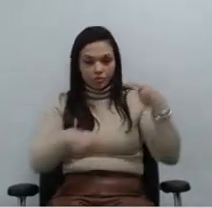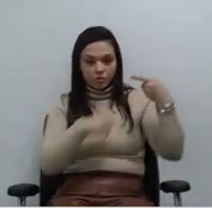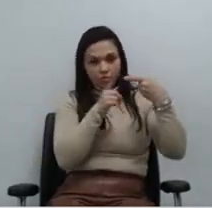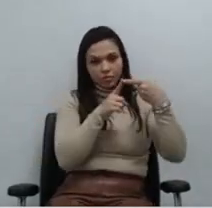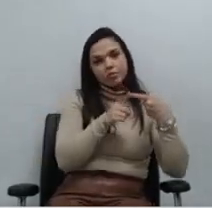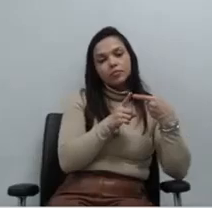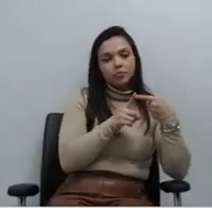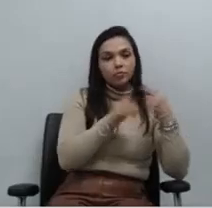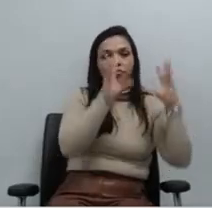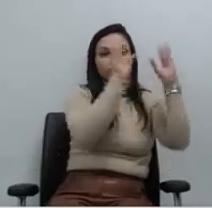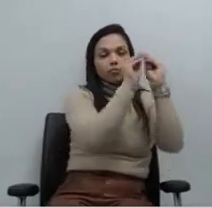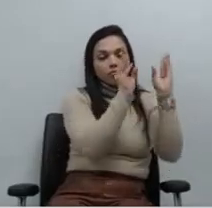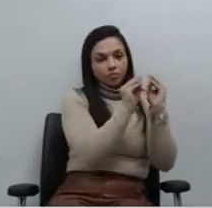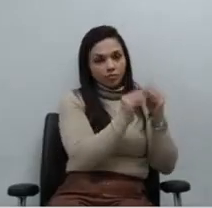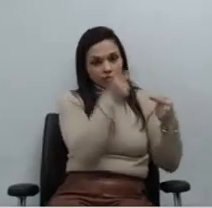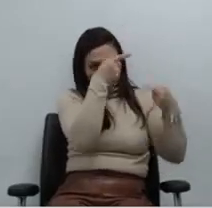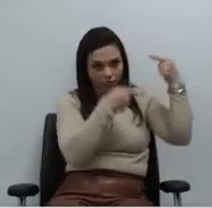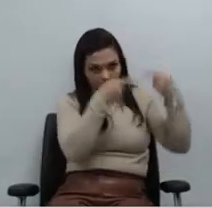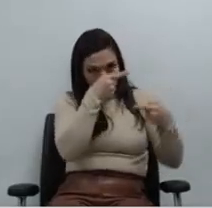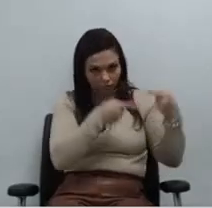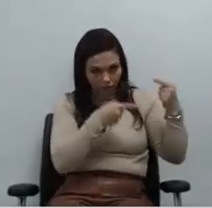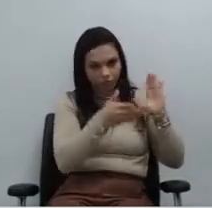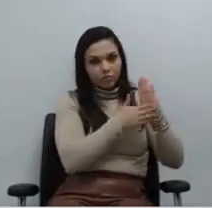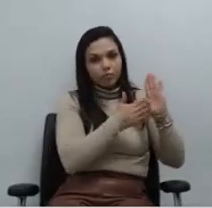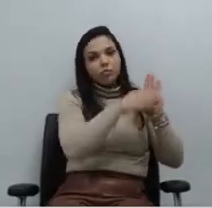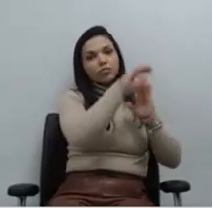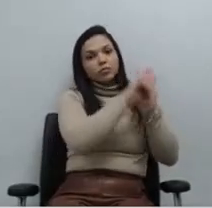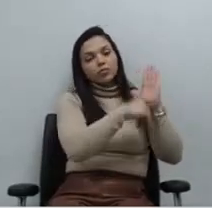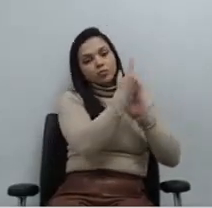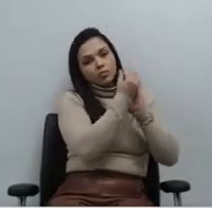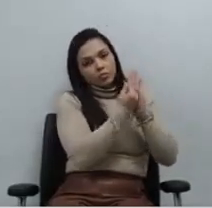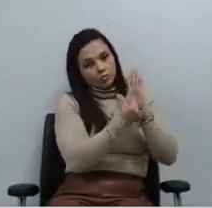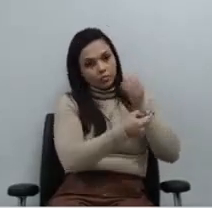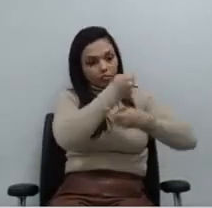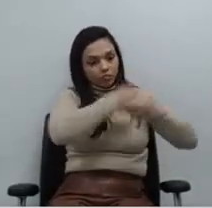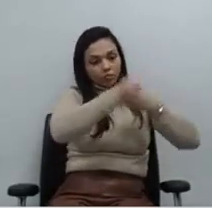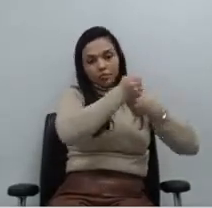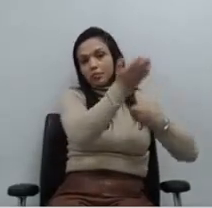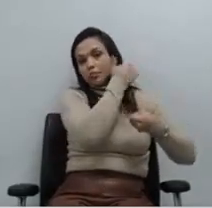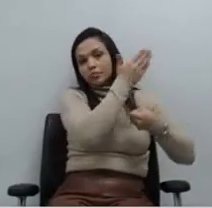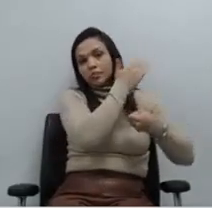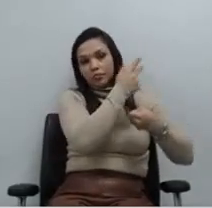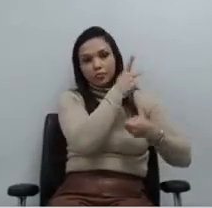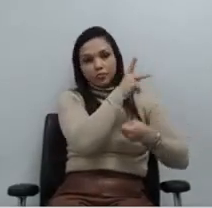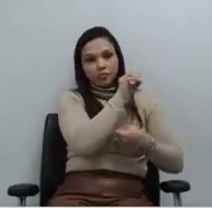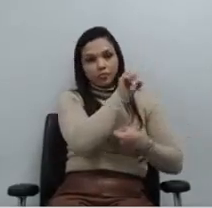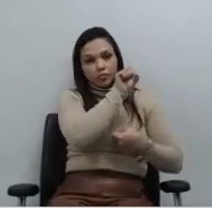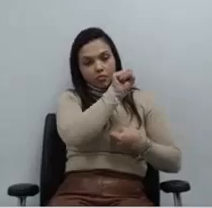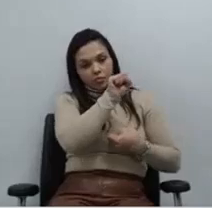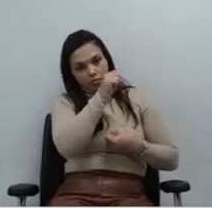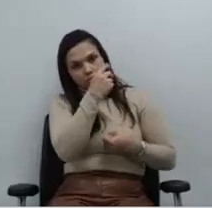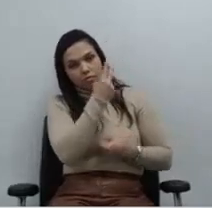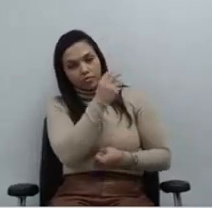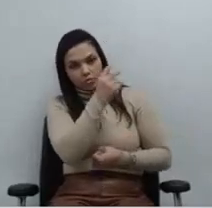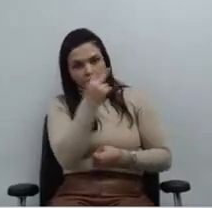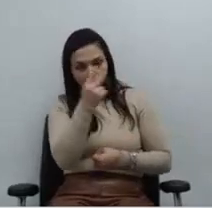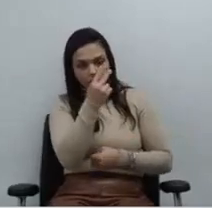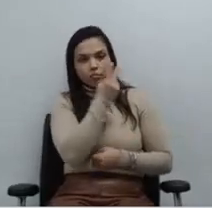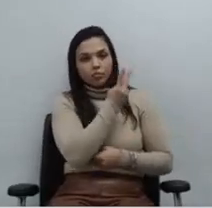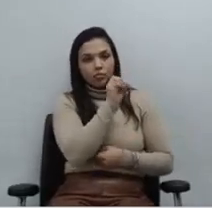Breve síntese das discussões realizadas nos debates de propostas orçamentárias de exercícios anteriores, POS 2022, 2023